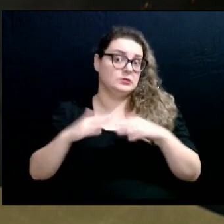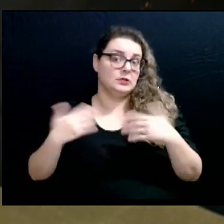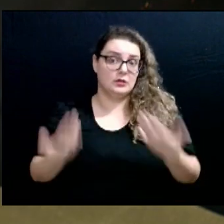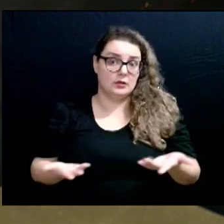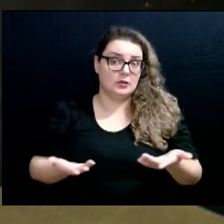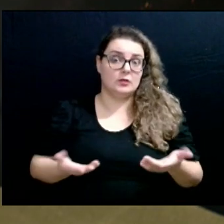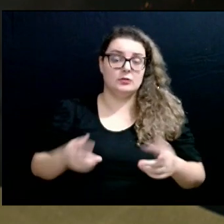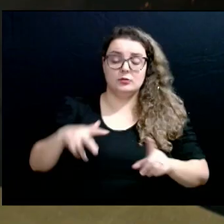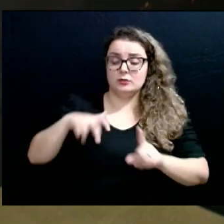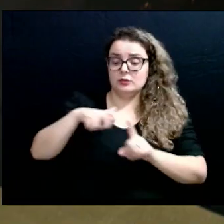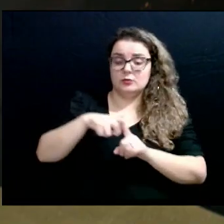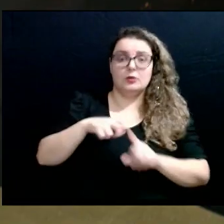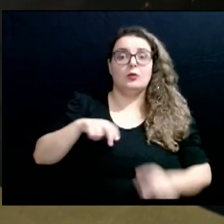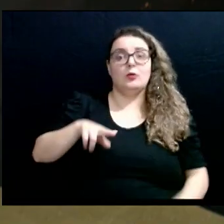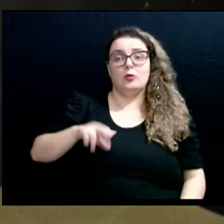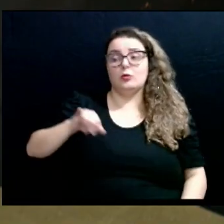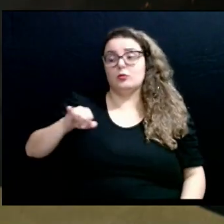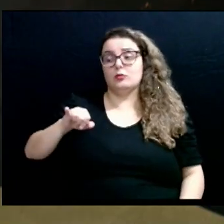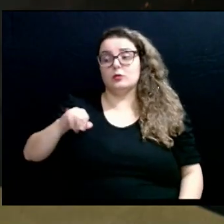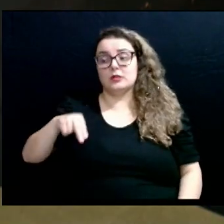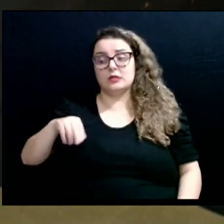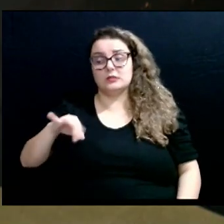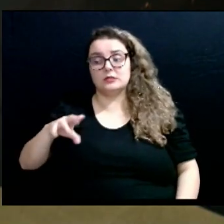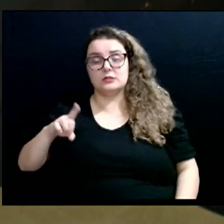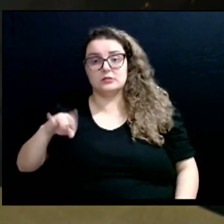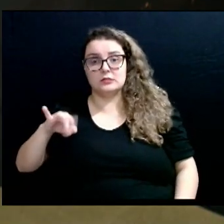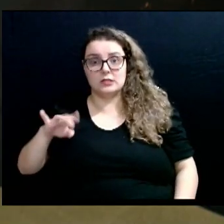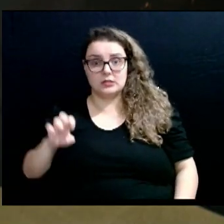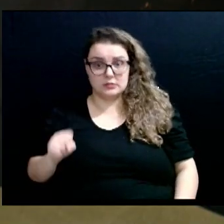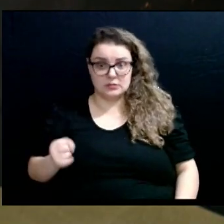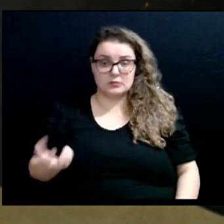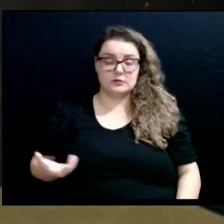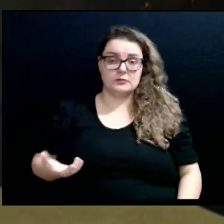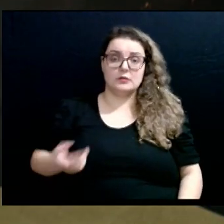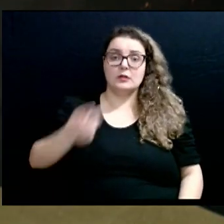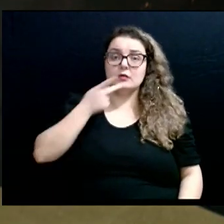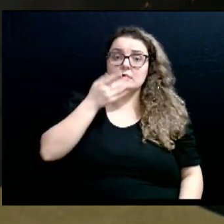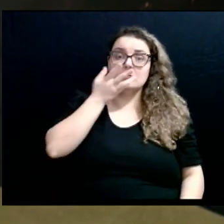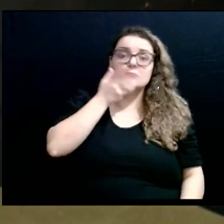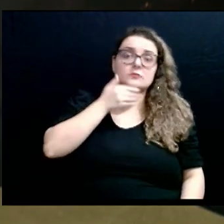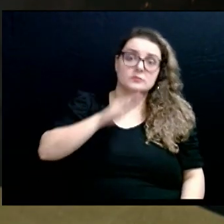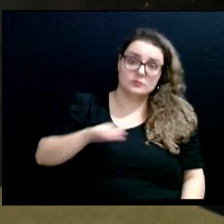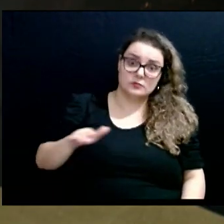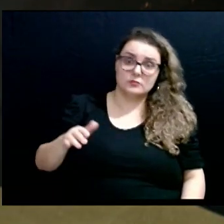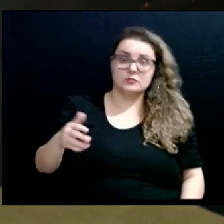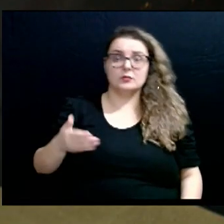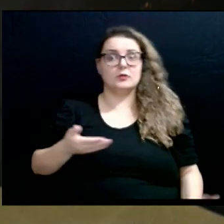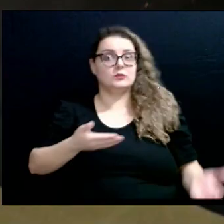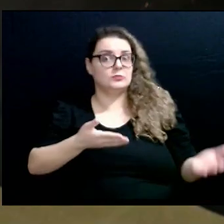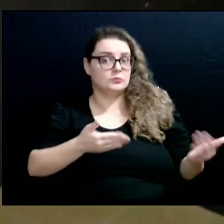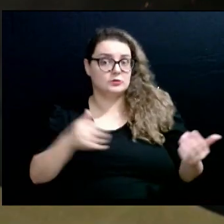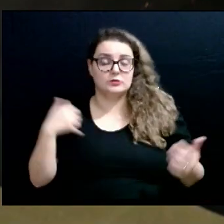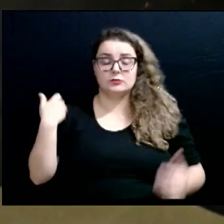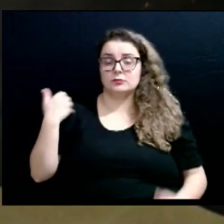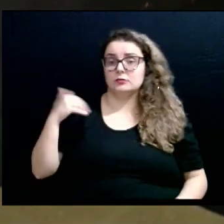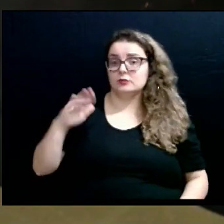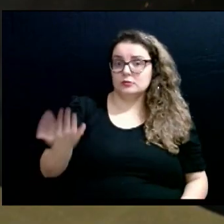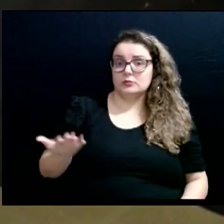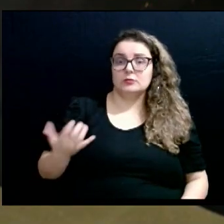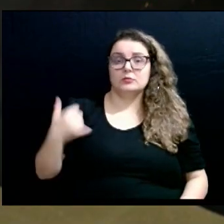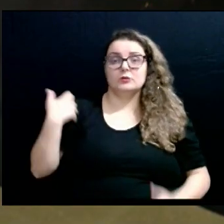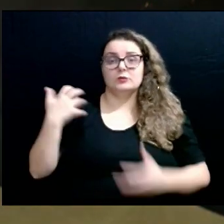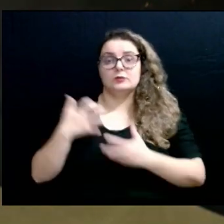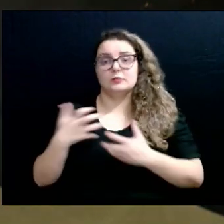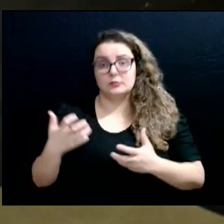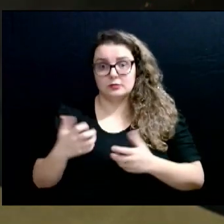ou incidentes domésticos. E a gente fala das crianças, fala dos jovens, dos adultos, dos idosos, porque isso pode